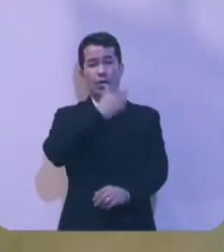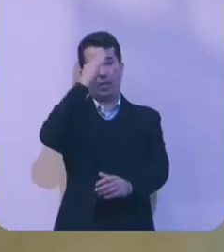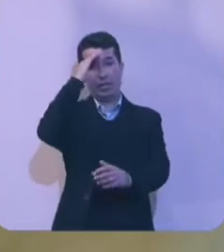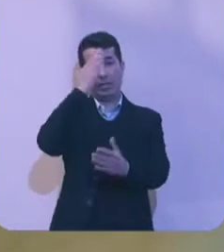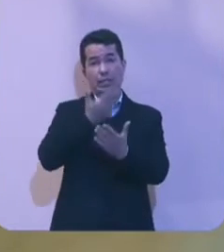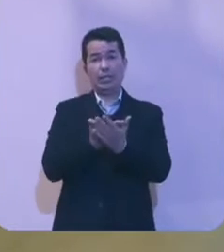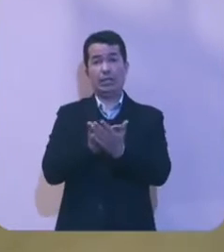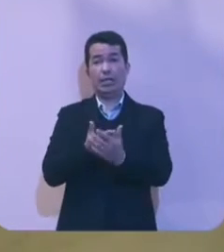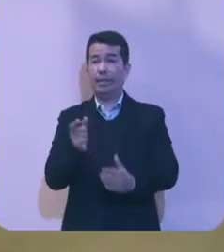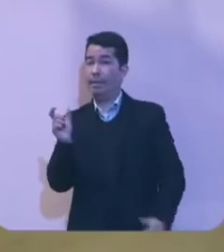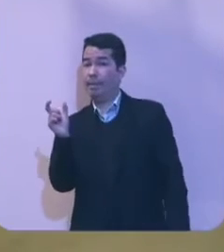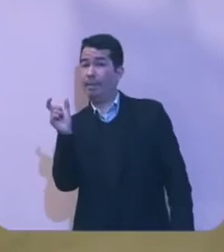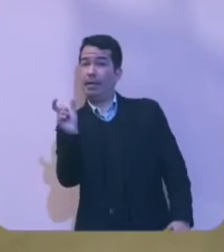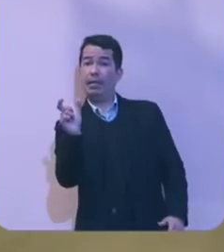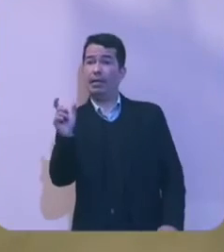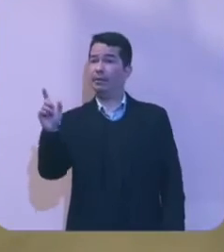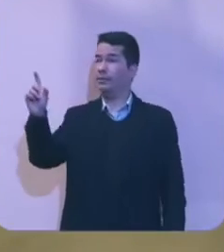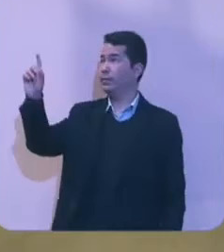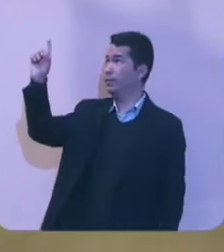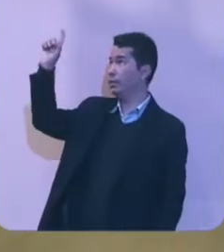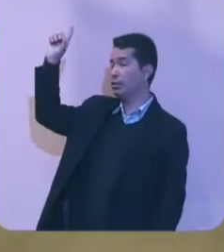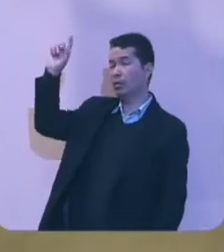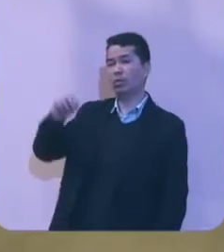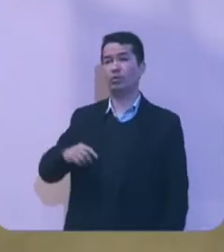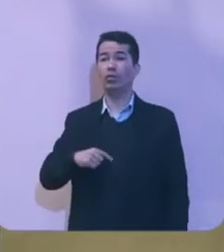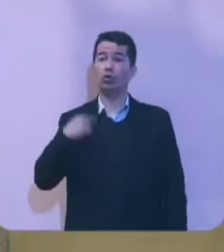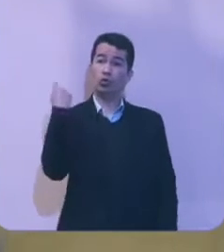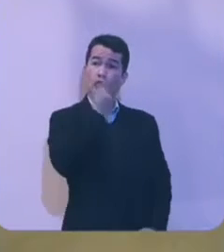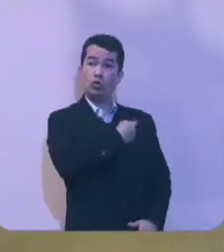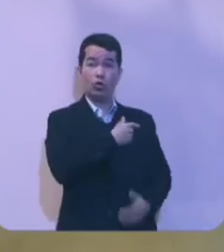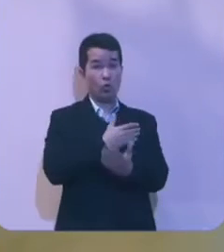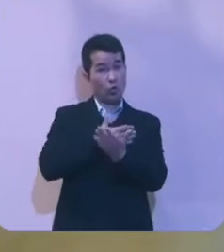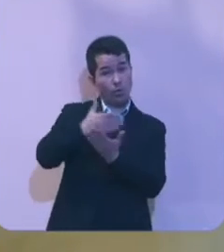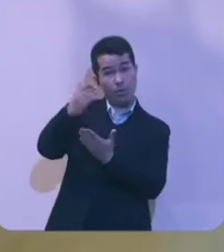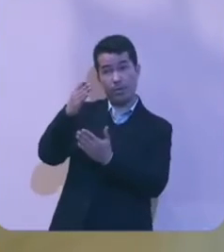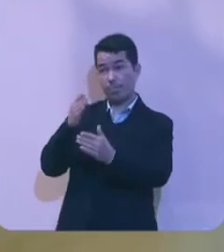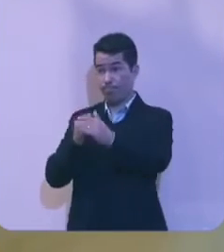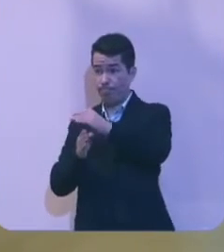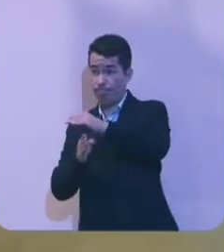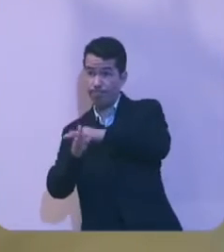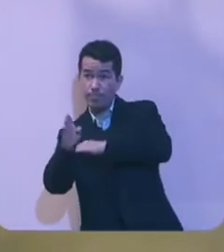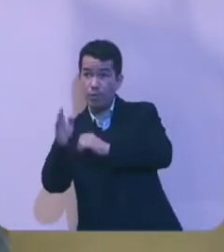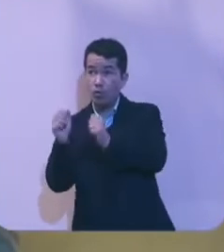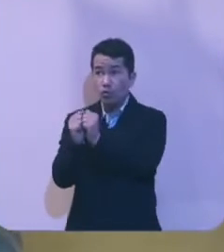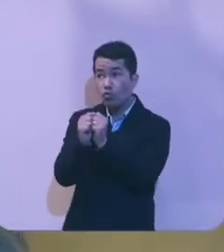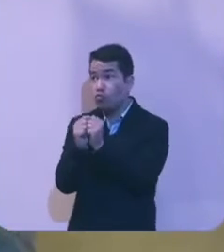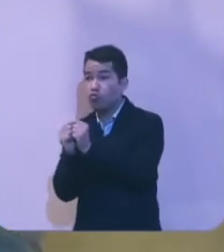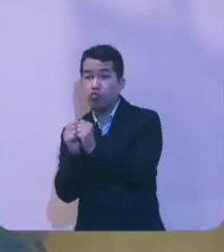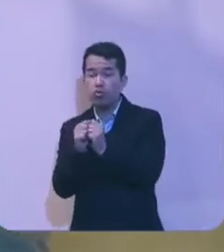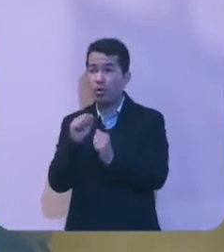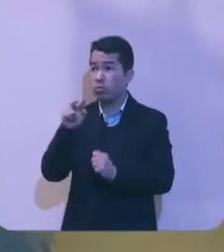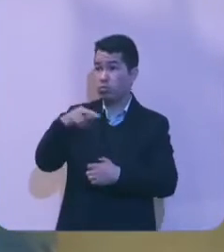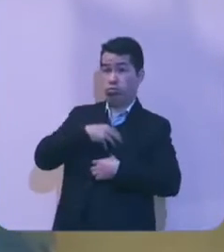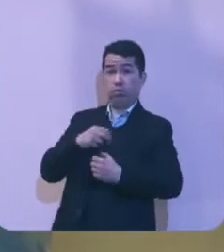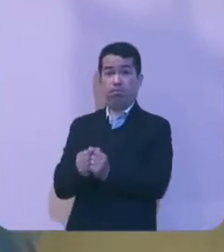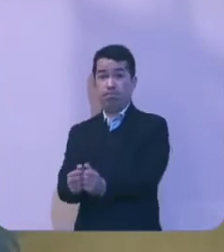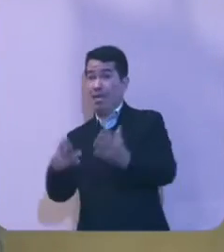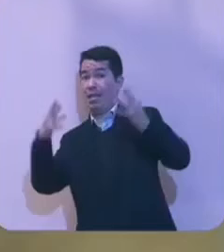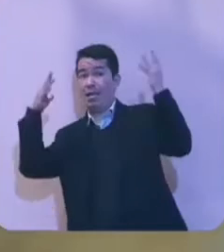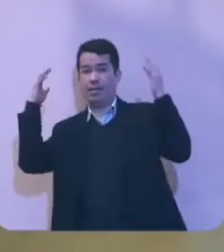a gente se torna participante do milagre, simplesmente porque a gente adora a Deus no meio